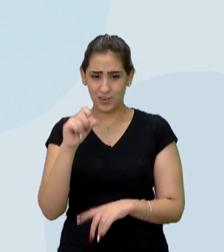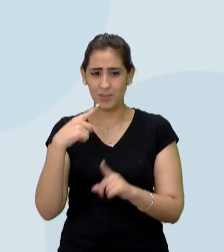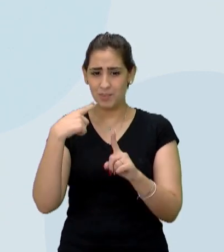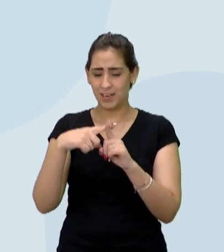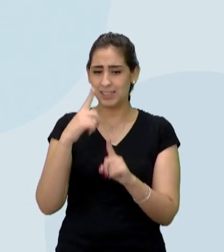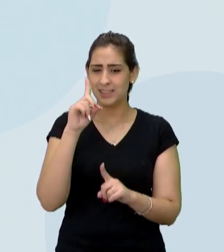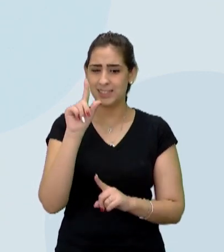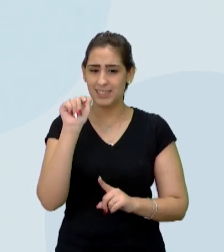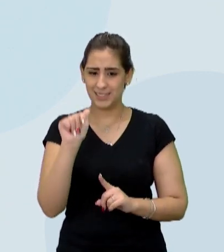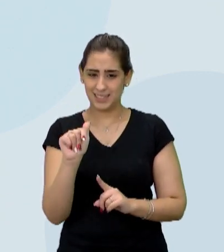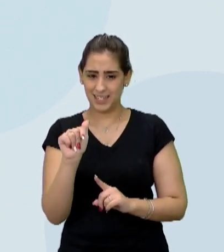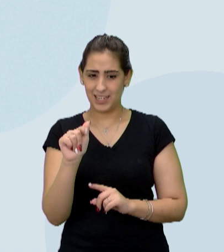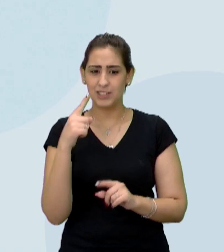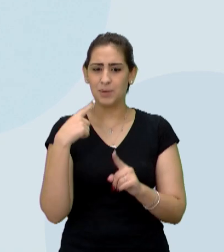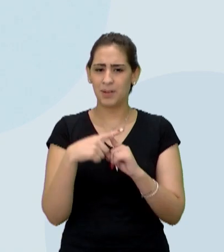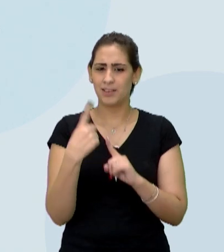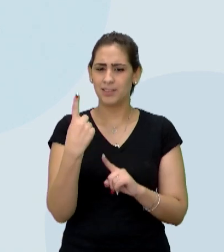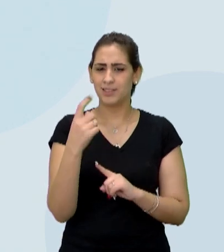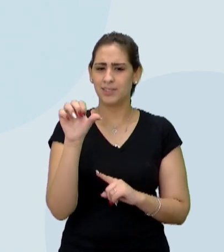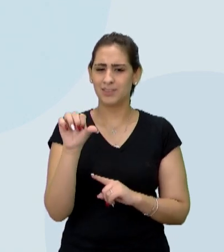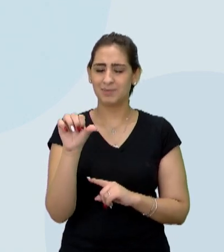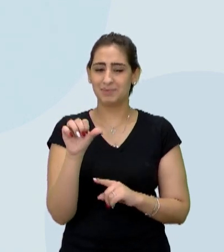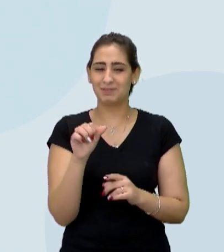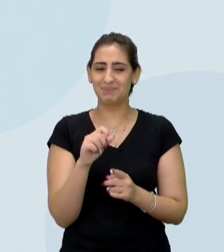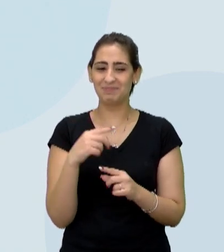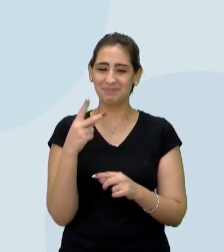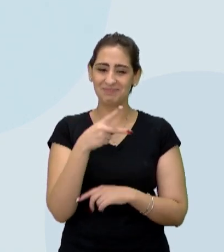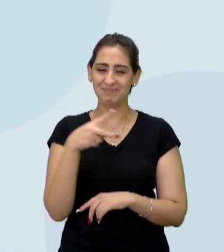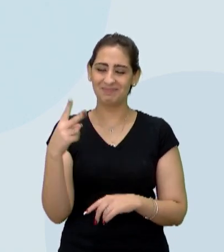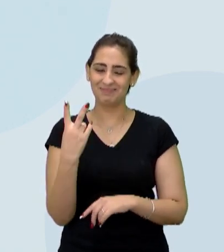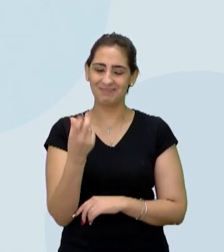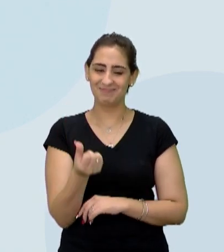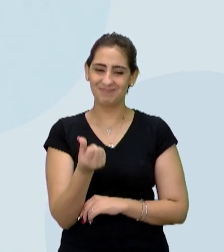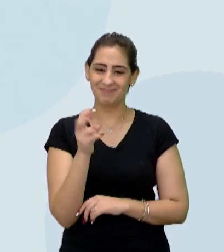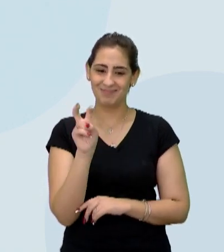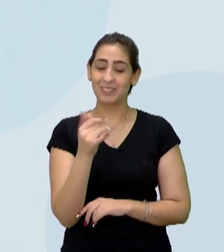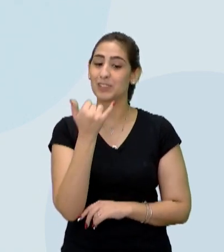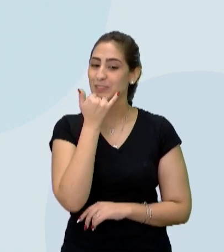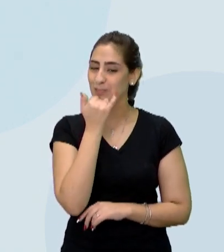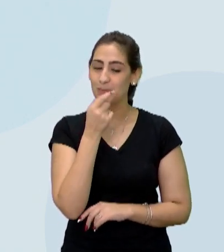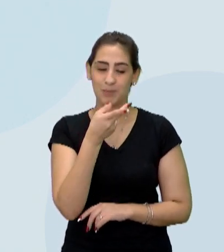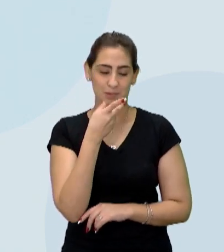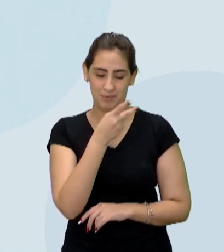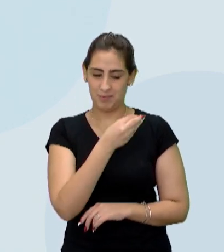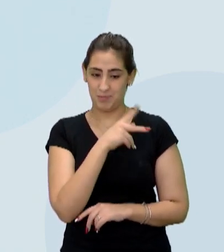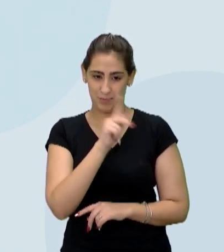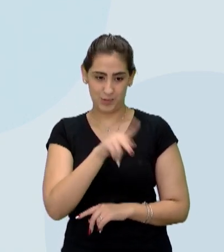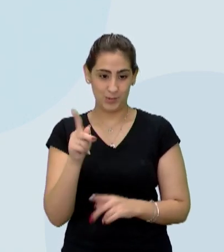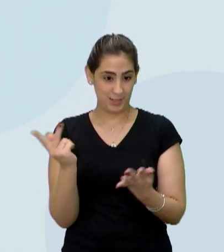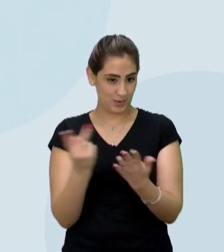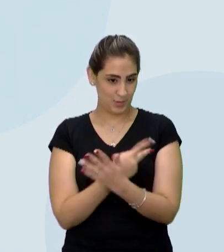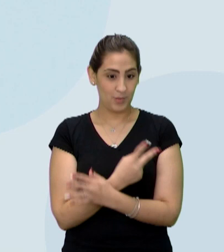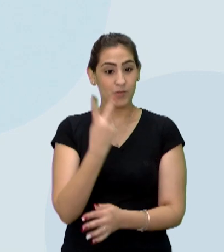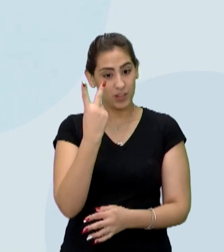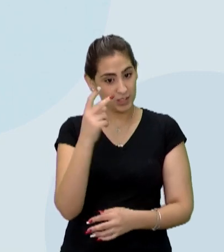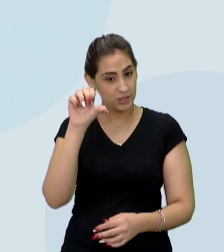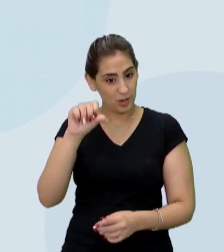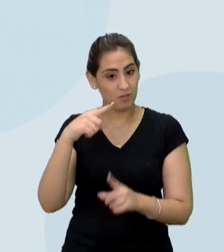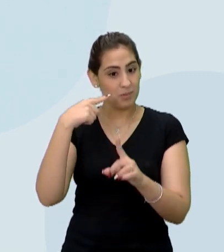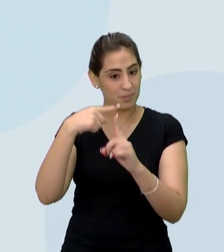mais 19, né? Não, 29 mais 17 mais 19, que no caso aí é igual